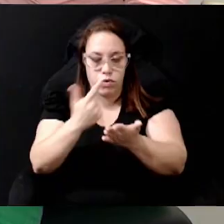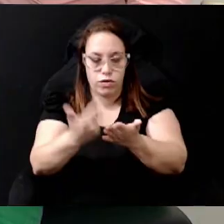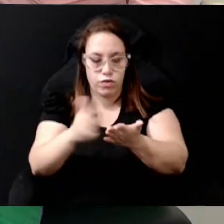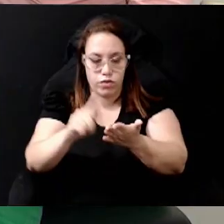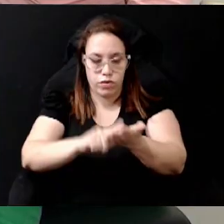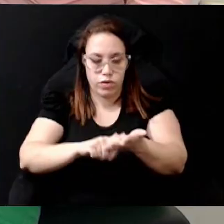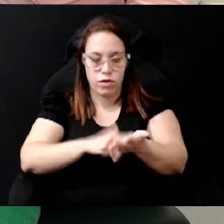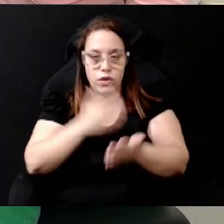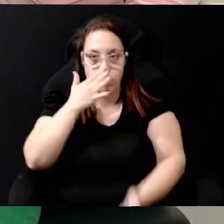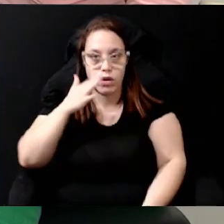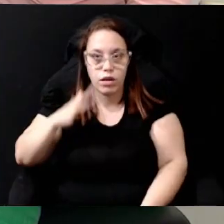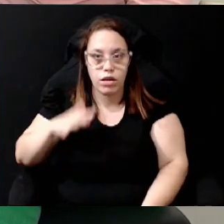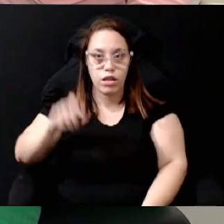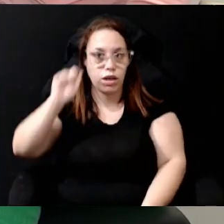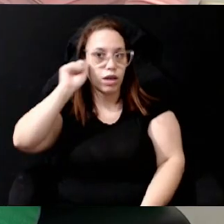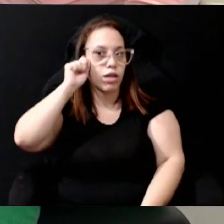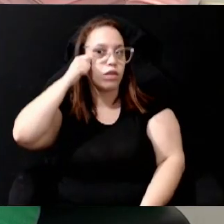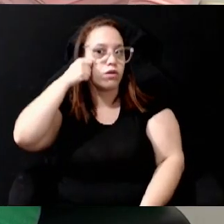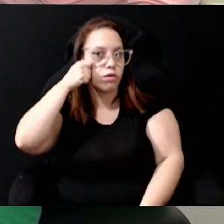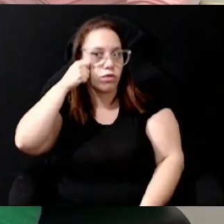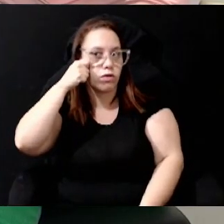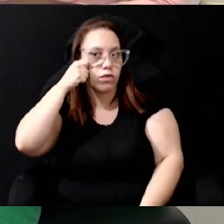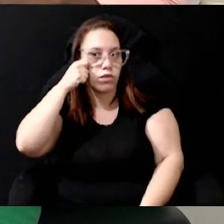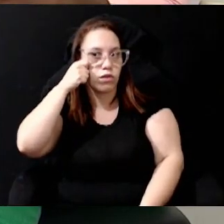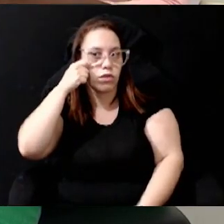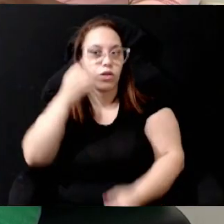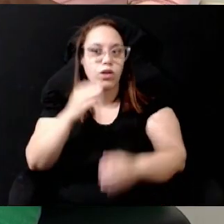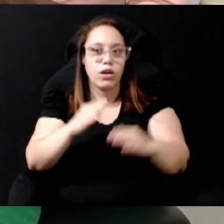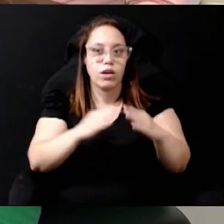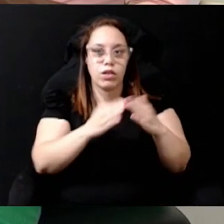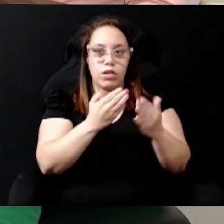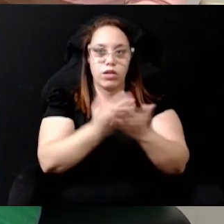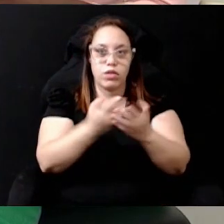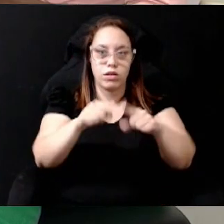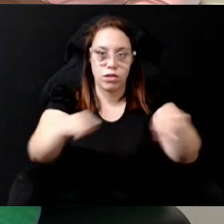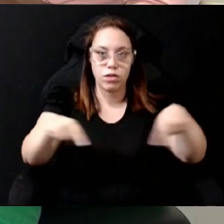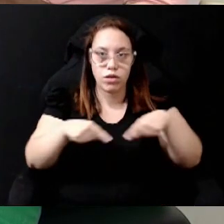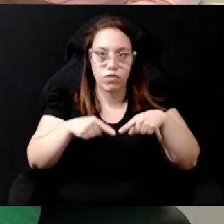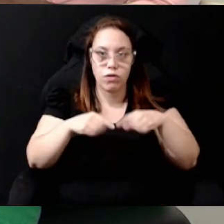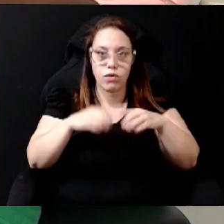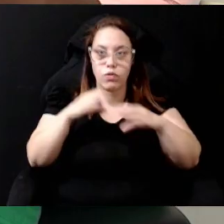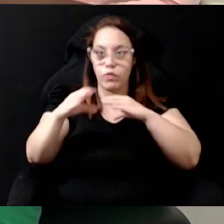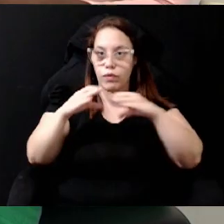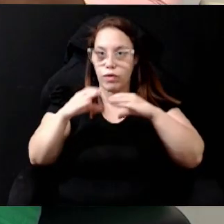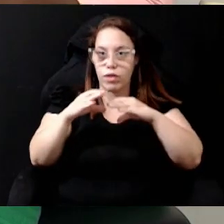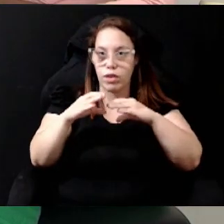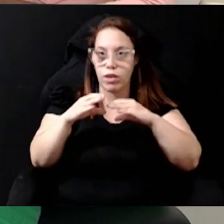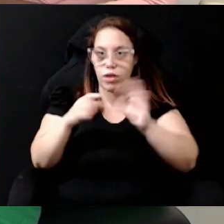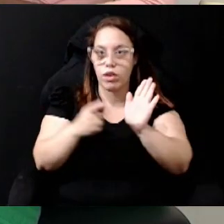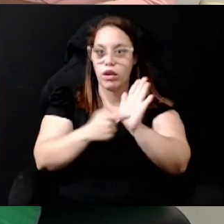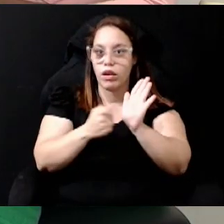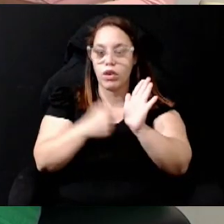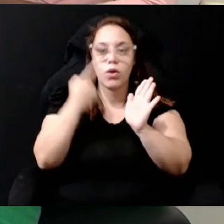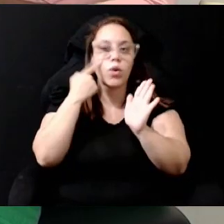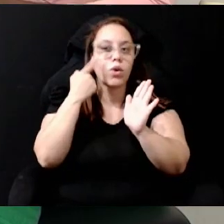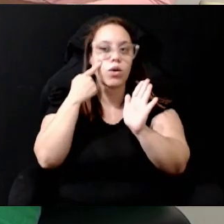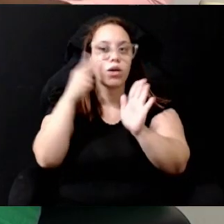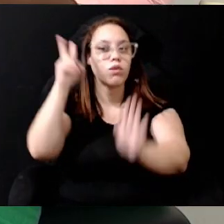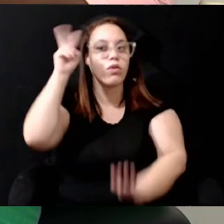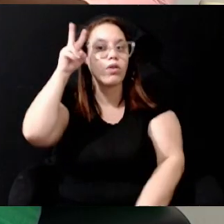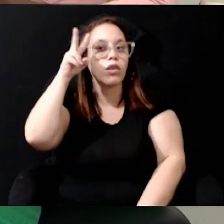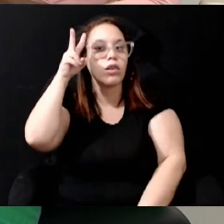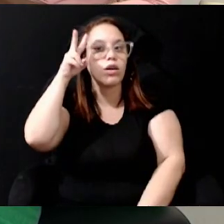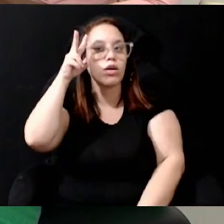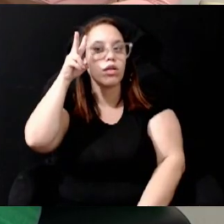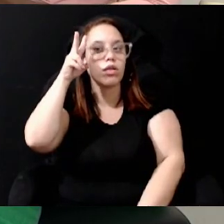são os livros, né? Porque a criança negra e a criança branca também, né, quando está na sala, quando a professora vai contar uma história, geralmente, o que